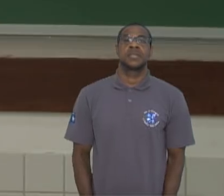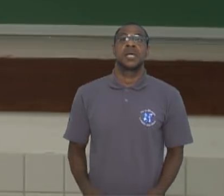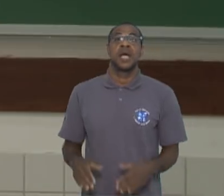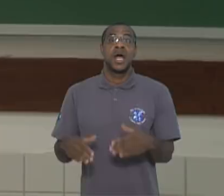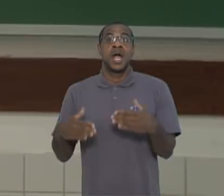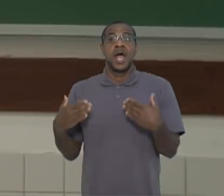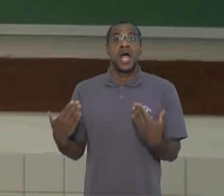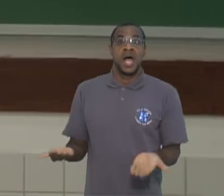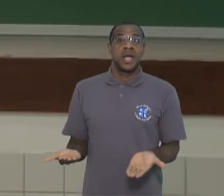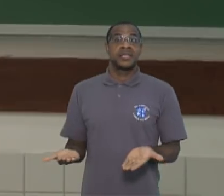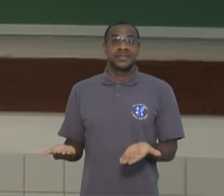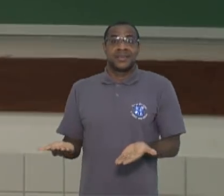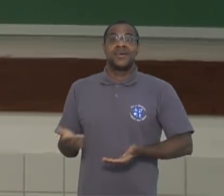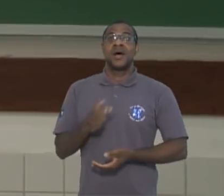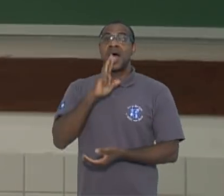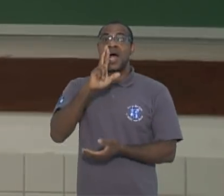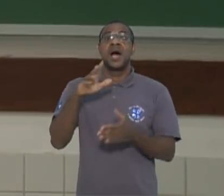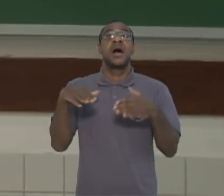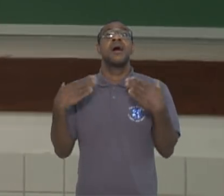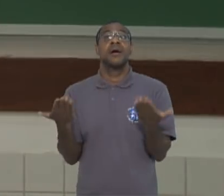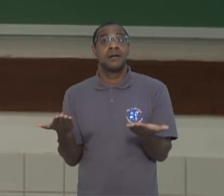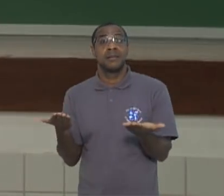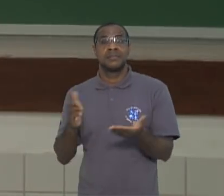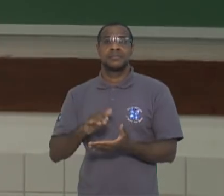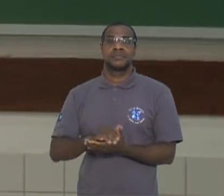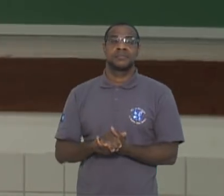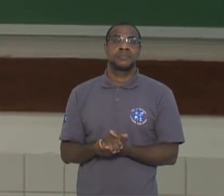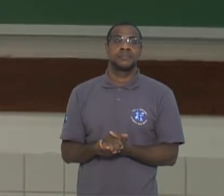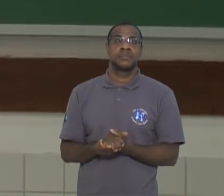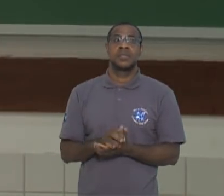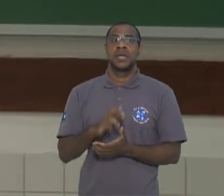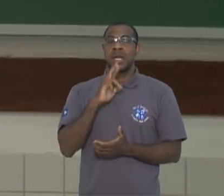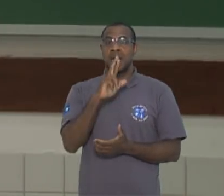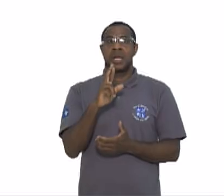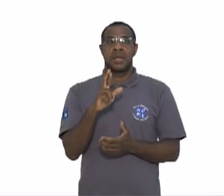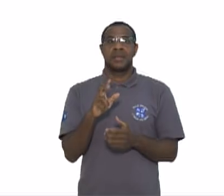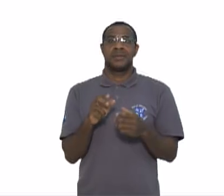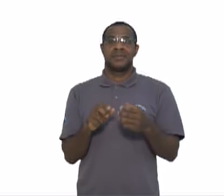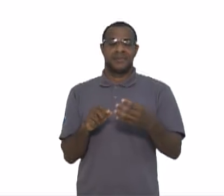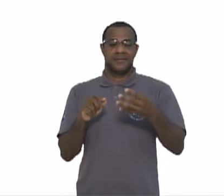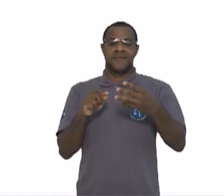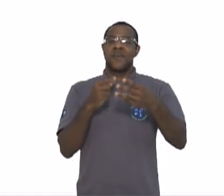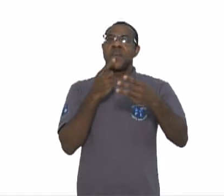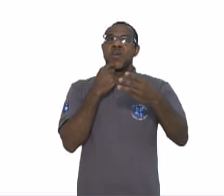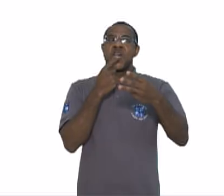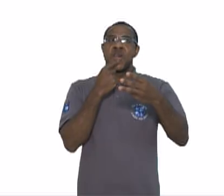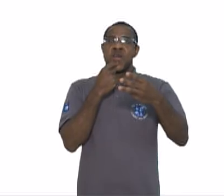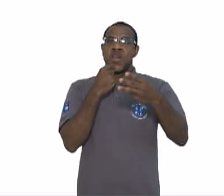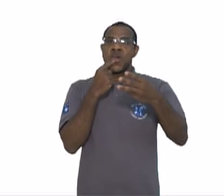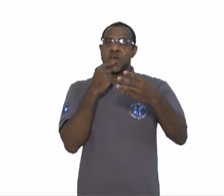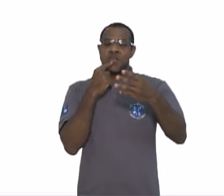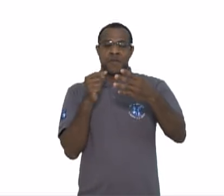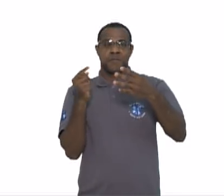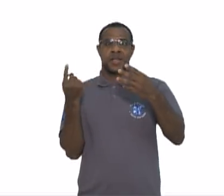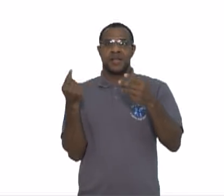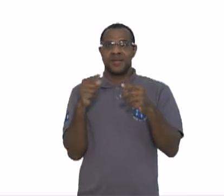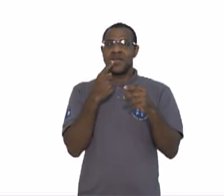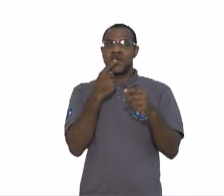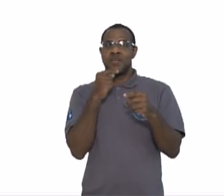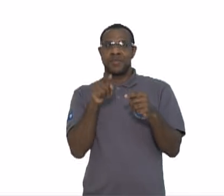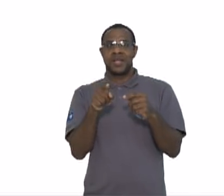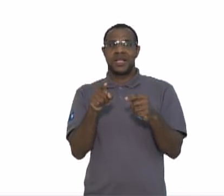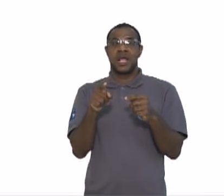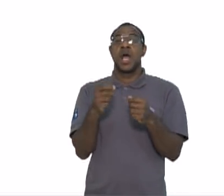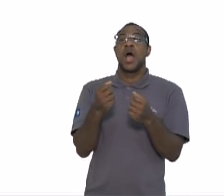Então, vamos à nossa alternativa correta. A alternativa correta, vermelho, né? Então, o meio de transporte deixou de